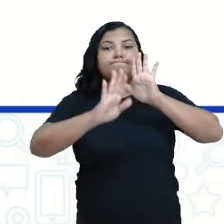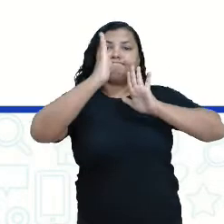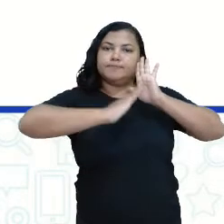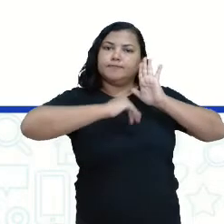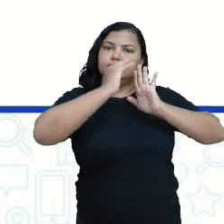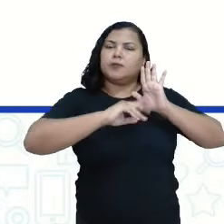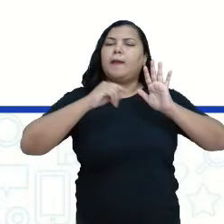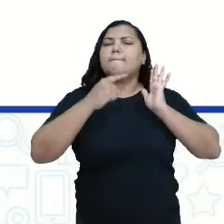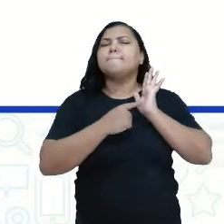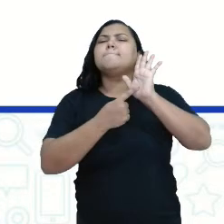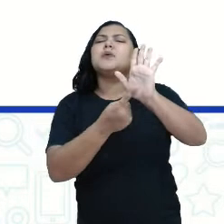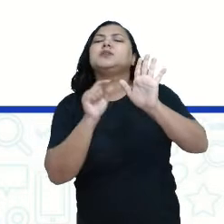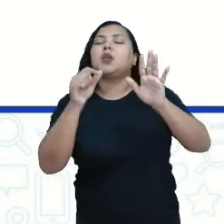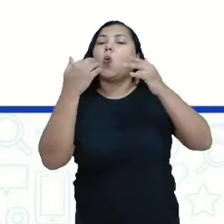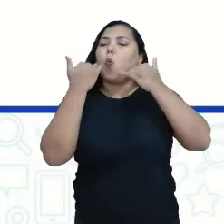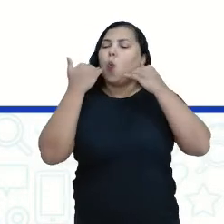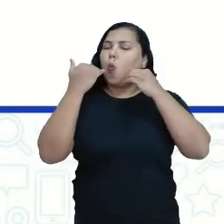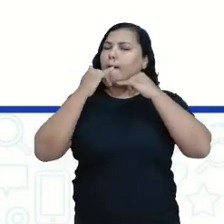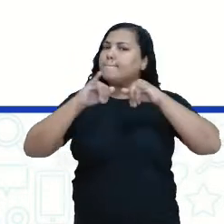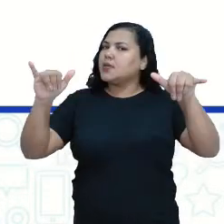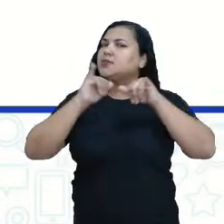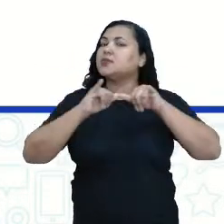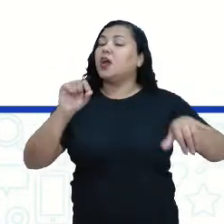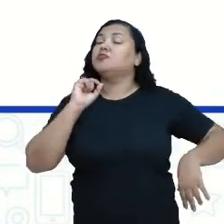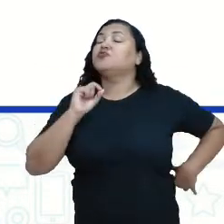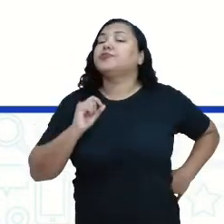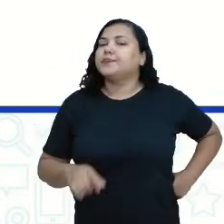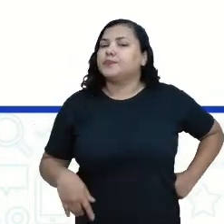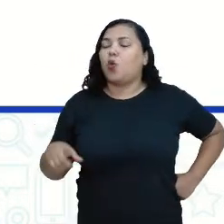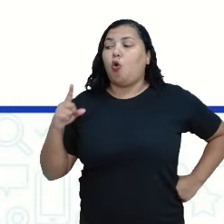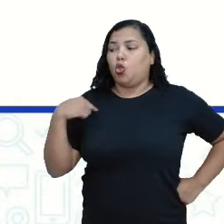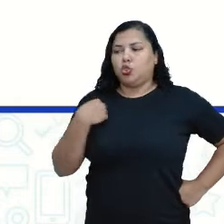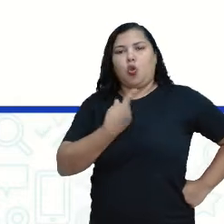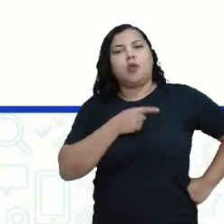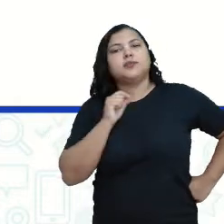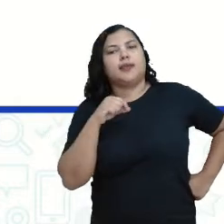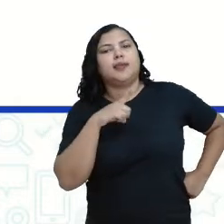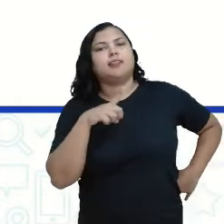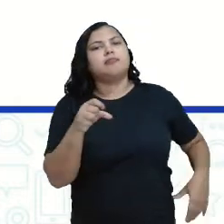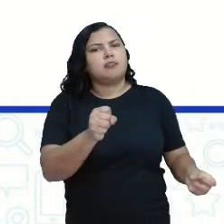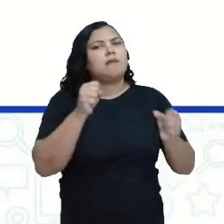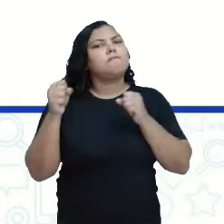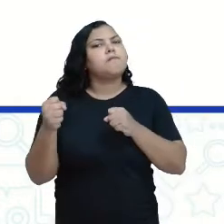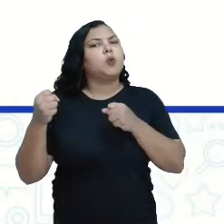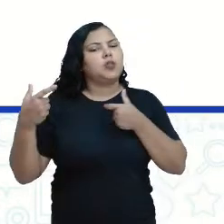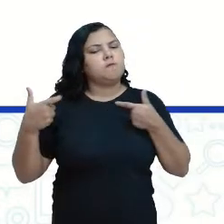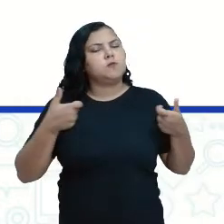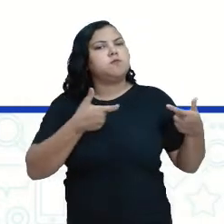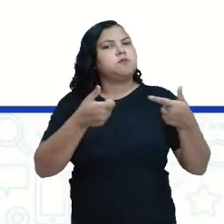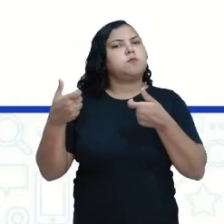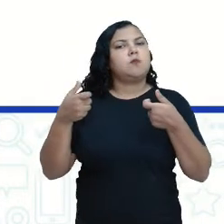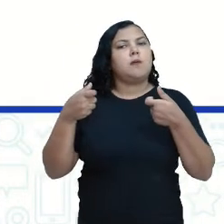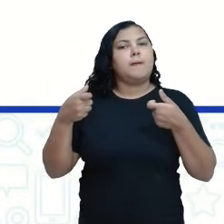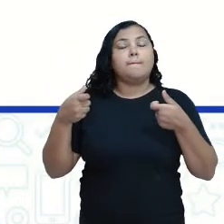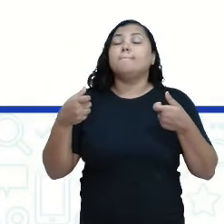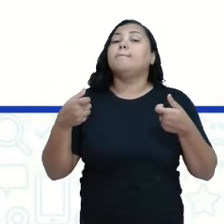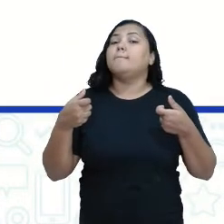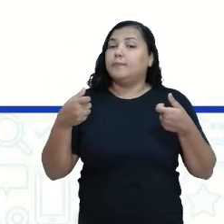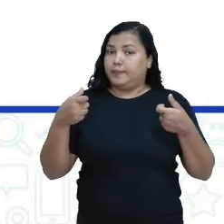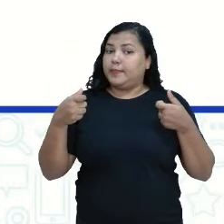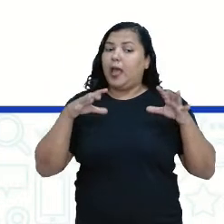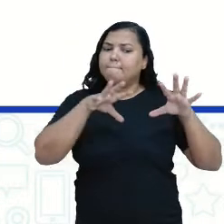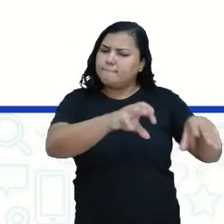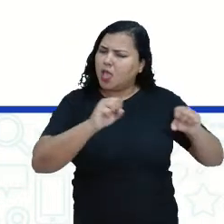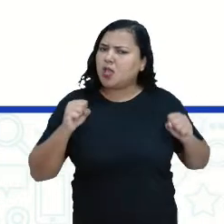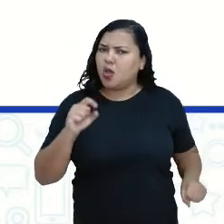querendo passar uma mensagem ali. Qual mensagem? A gente tem aqui o poder para tomar, certo, aquilo que a